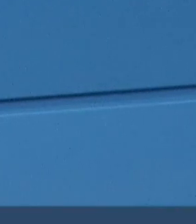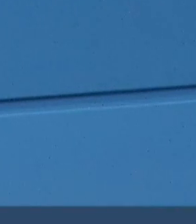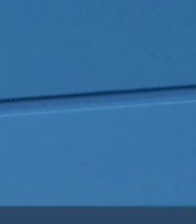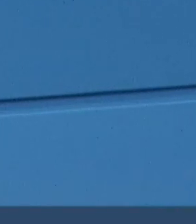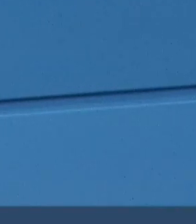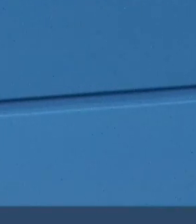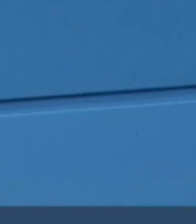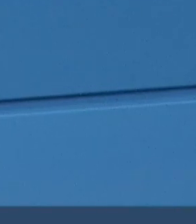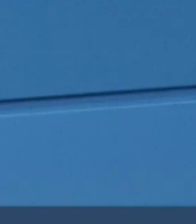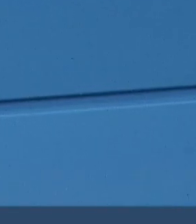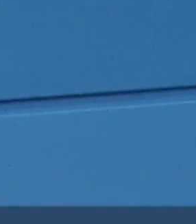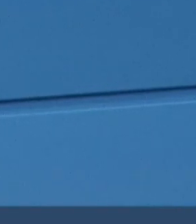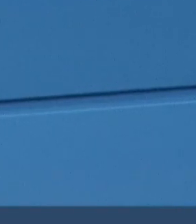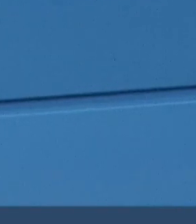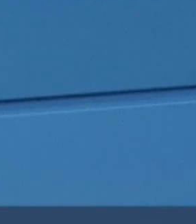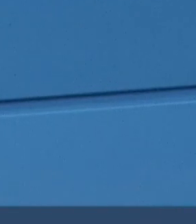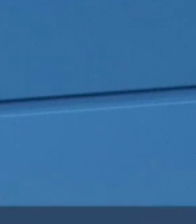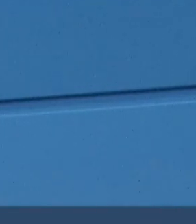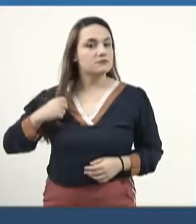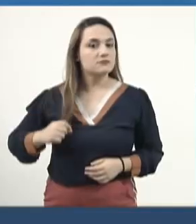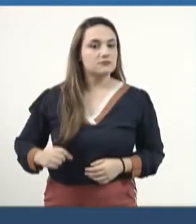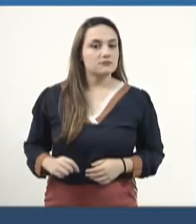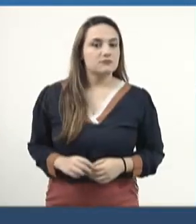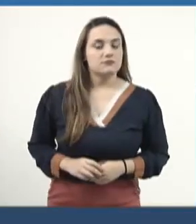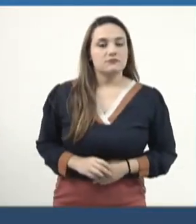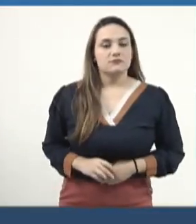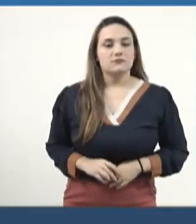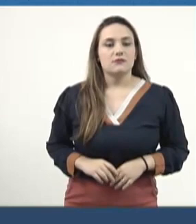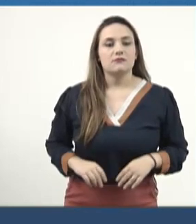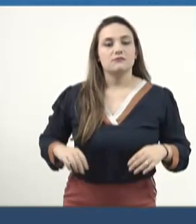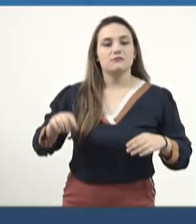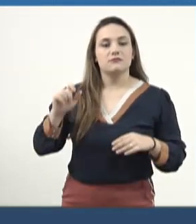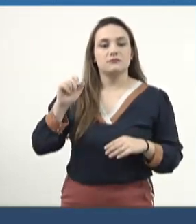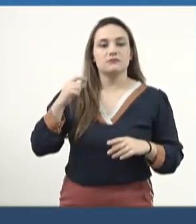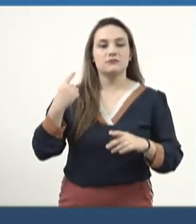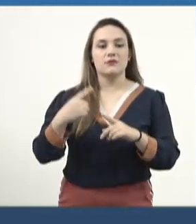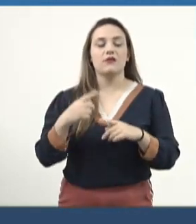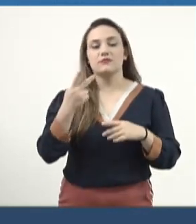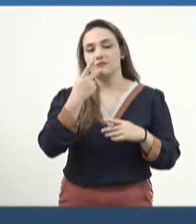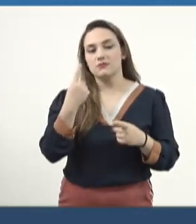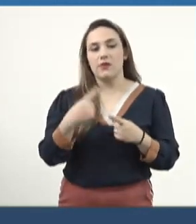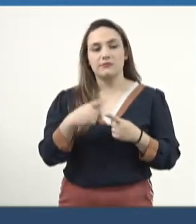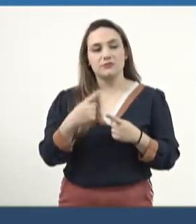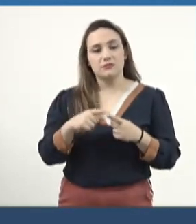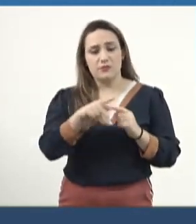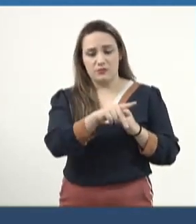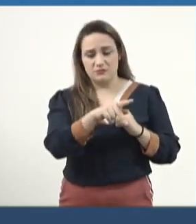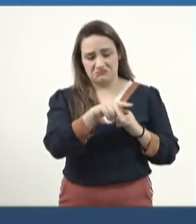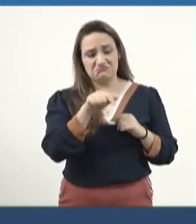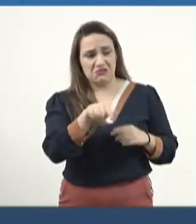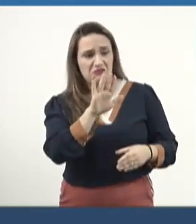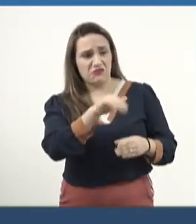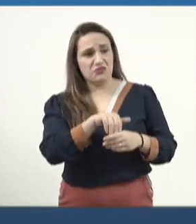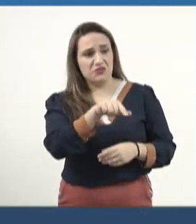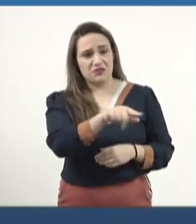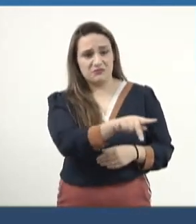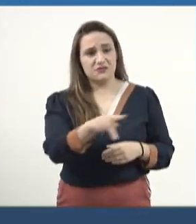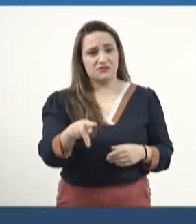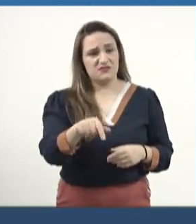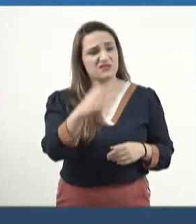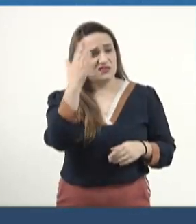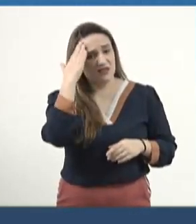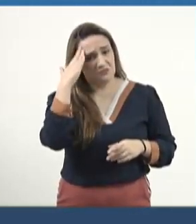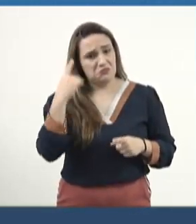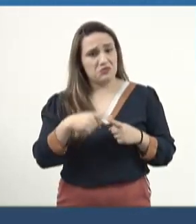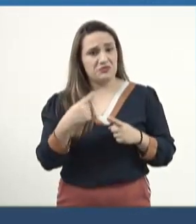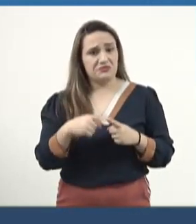disse a eles: pergunte a ele, ele deve saber responder, porque ele votou nesse presidente, então ele deve saber quais são os motivos